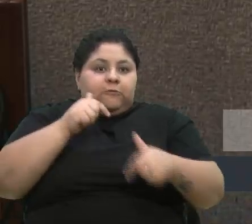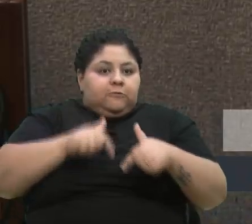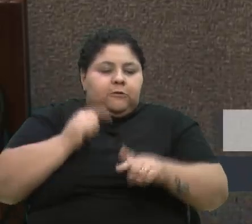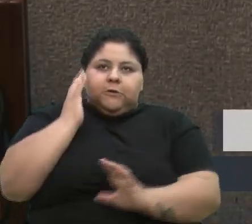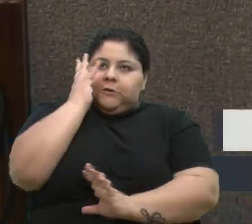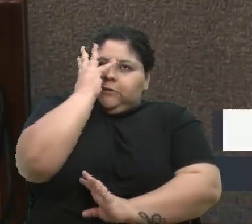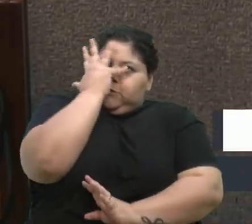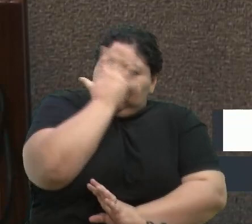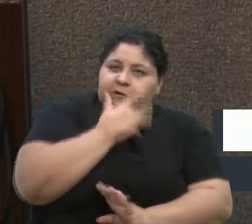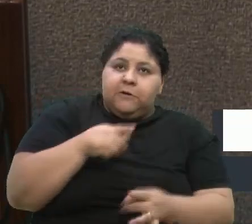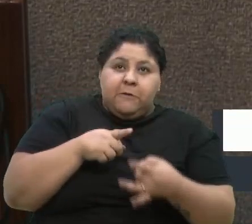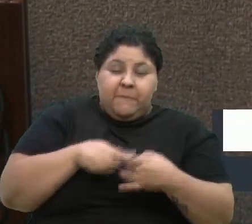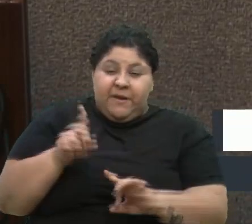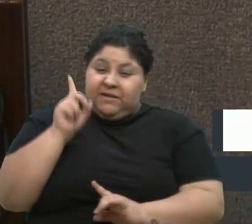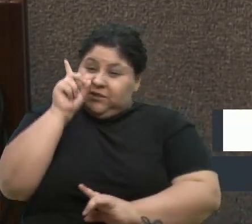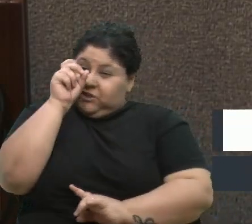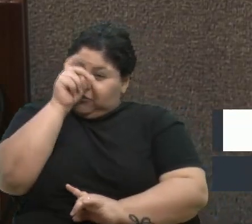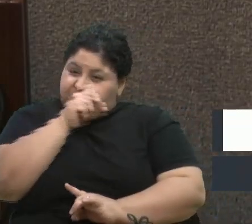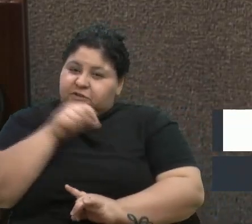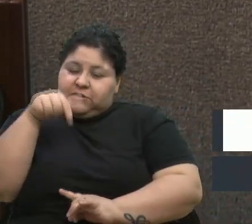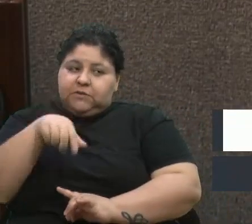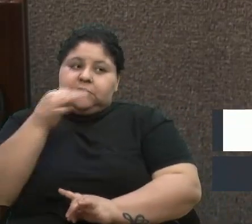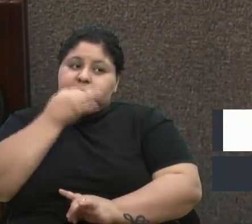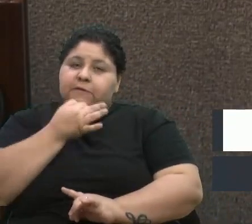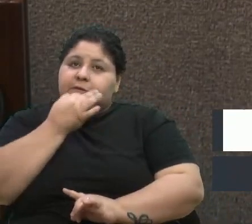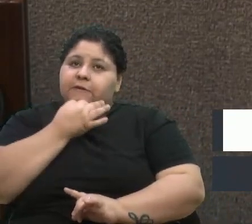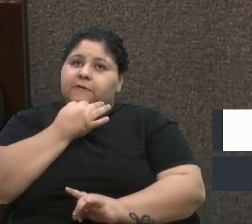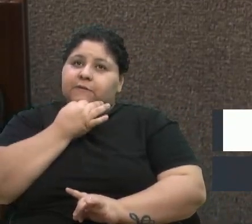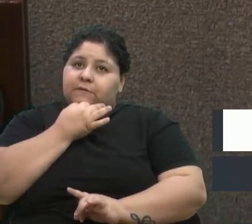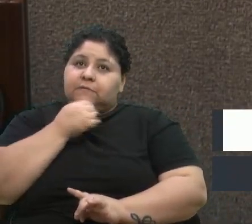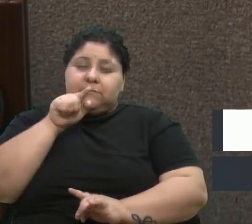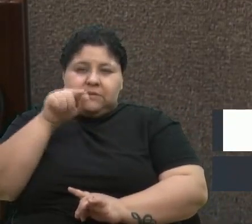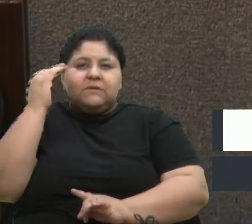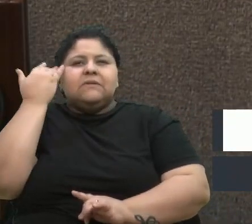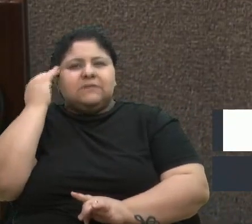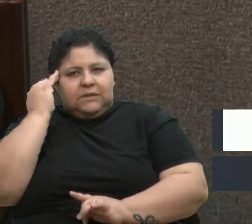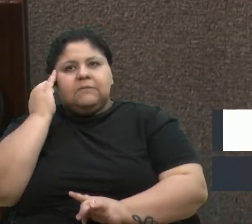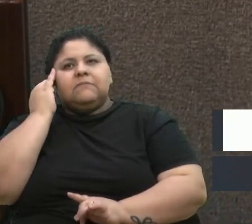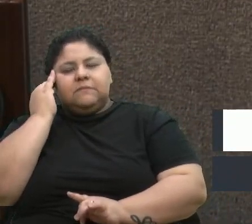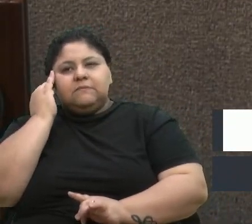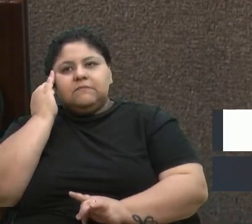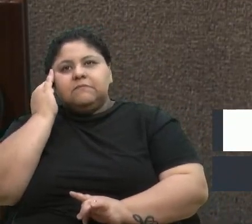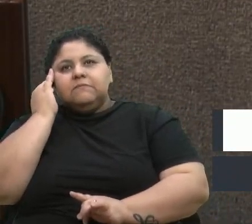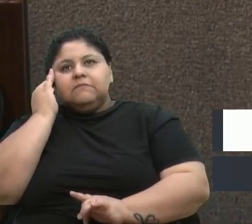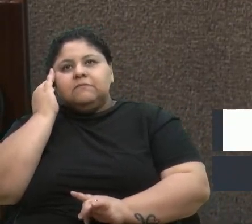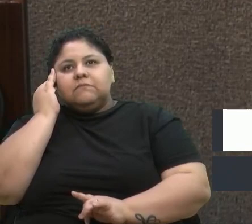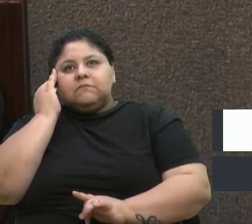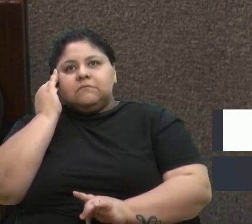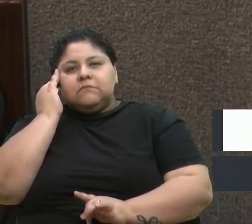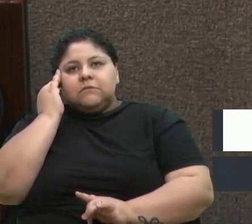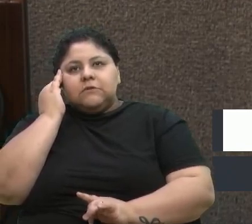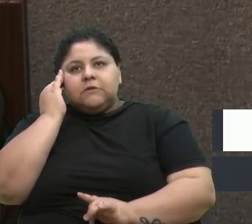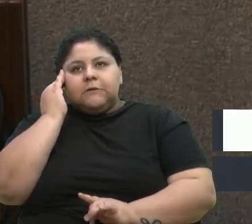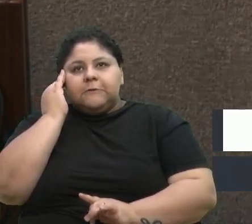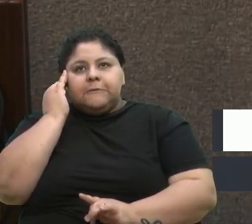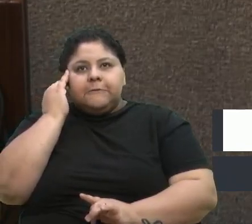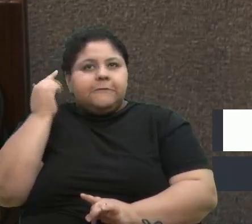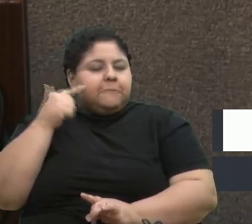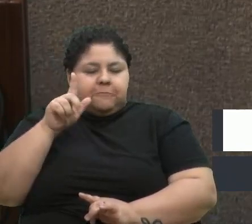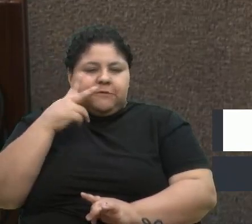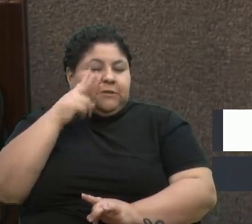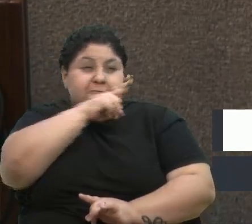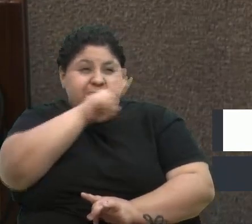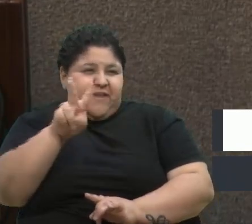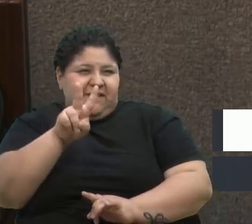belíssimo, mas muito difícil em Caxias do Sul. A Vossa Excelência sabe muito bem disso, né? Eu não consegui ver essas imagens aí. Sinceramente, eu